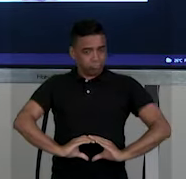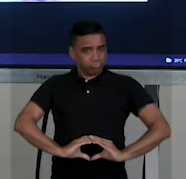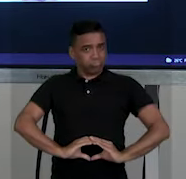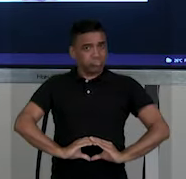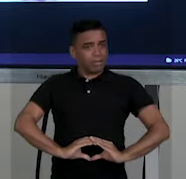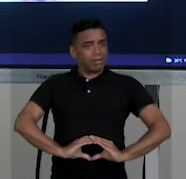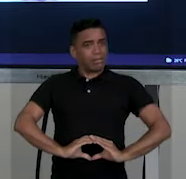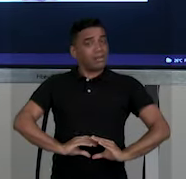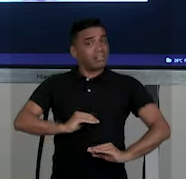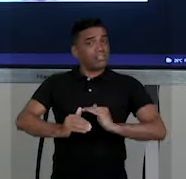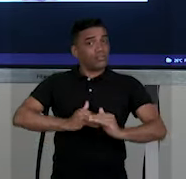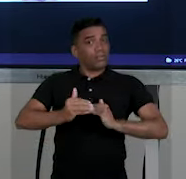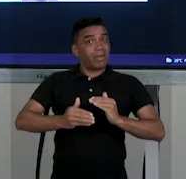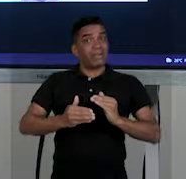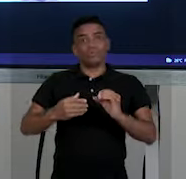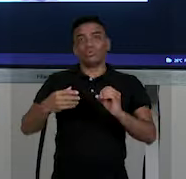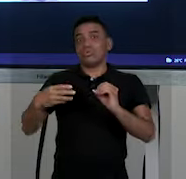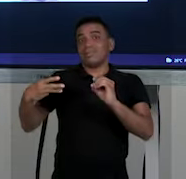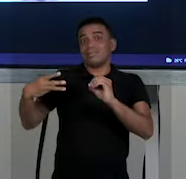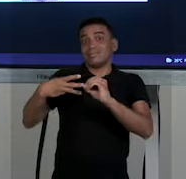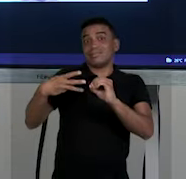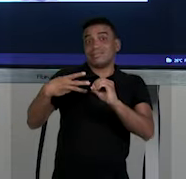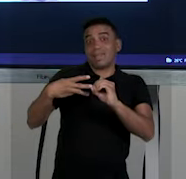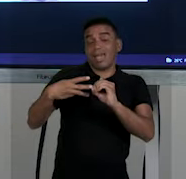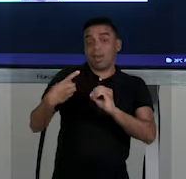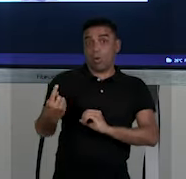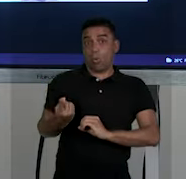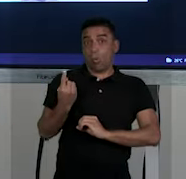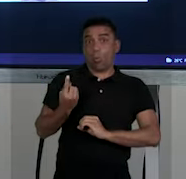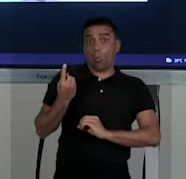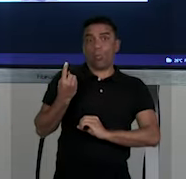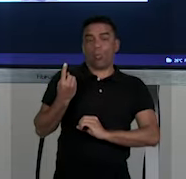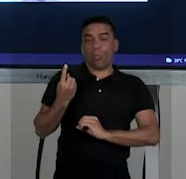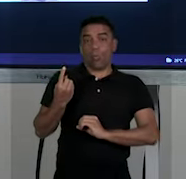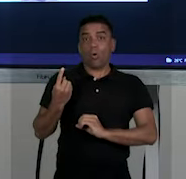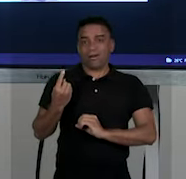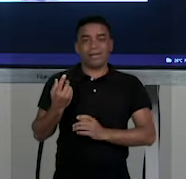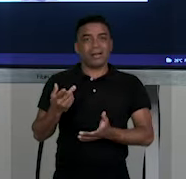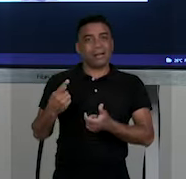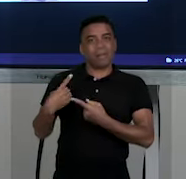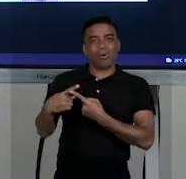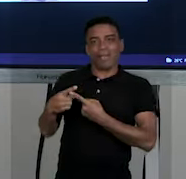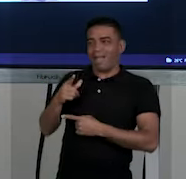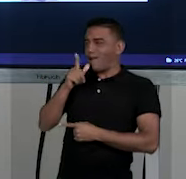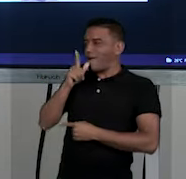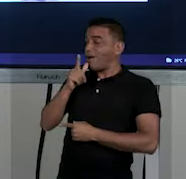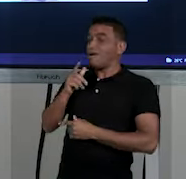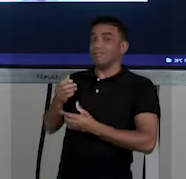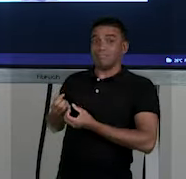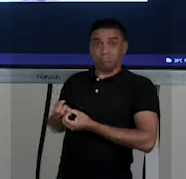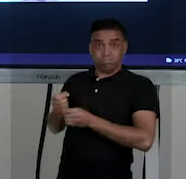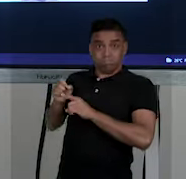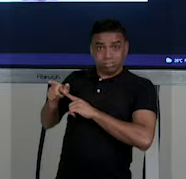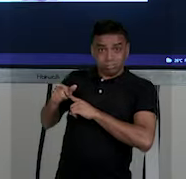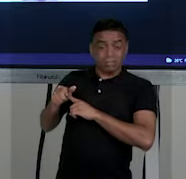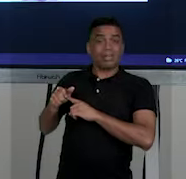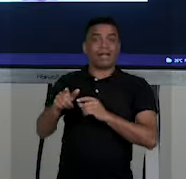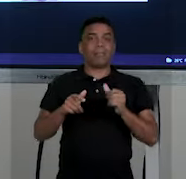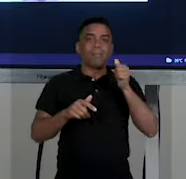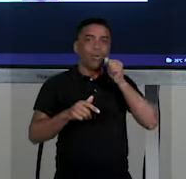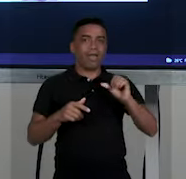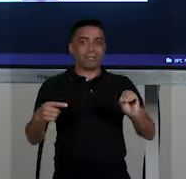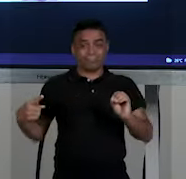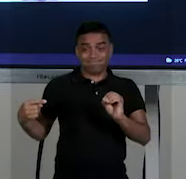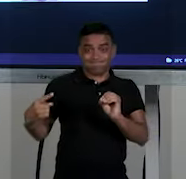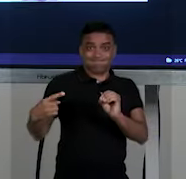uma única célula, como eu disse para vocês. Tem a junção do espermatozoide com o óvulo, juntou, vai dar origem a uma